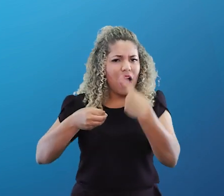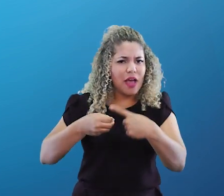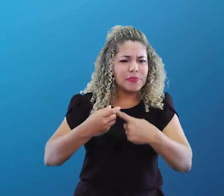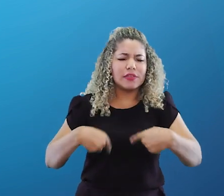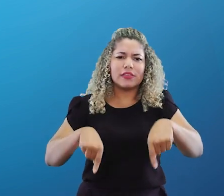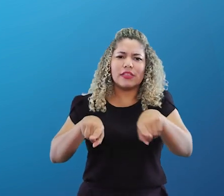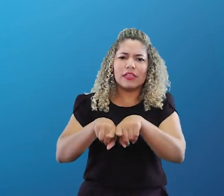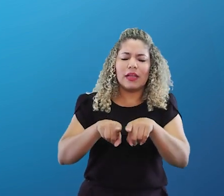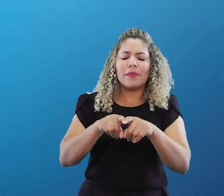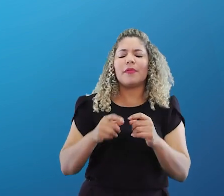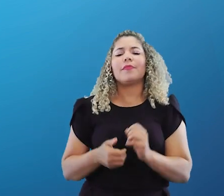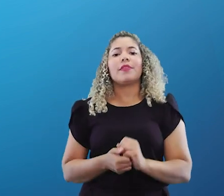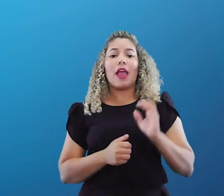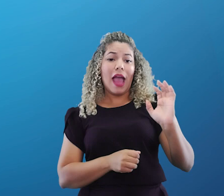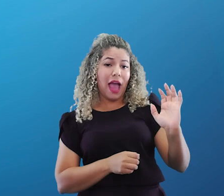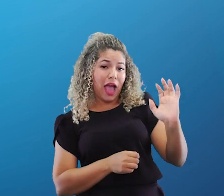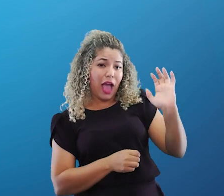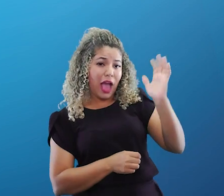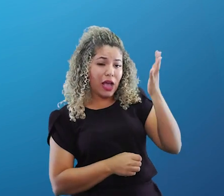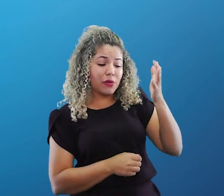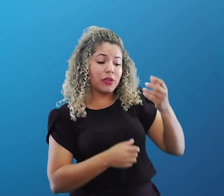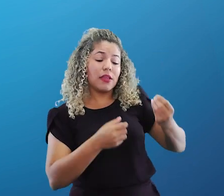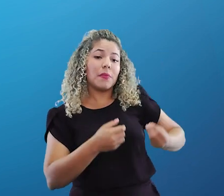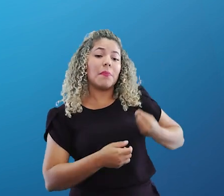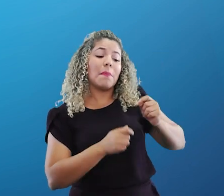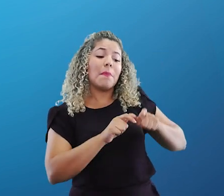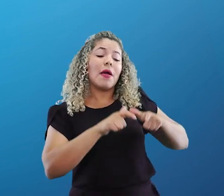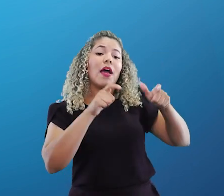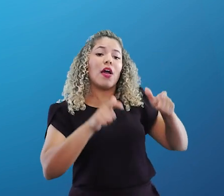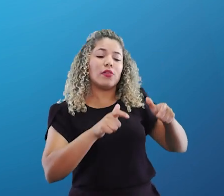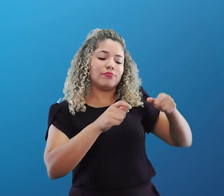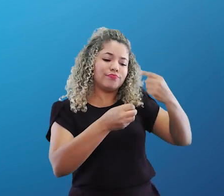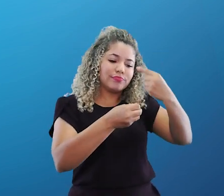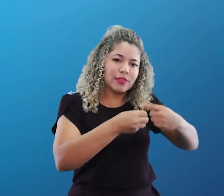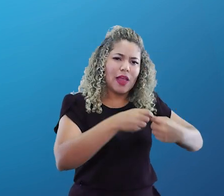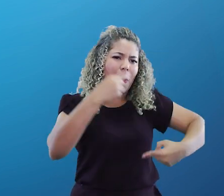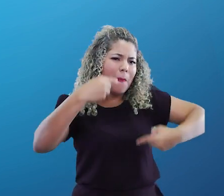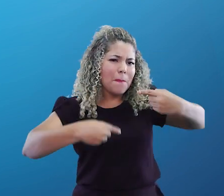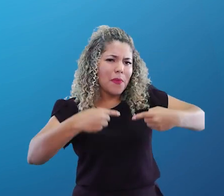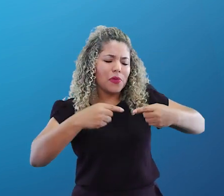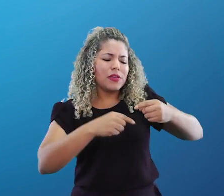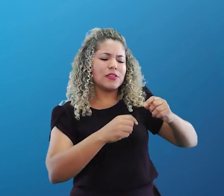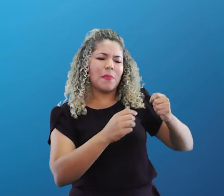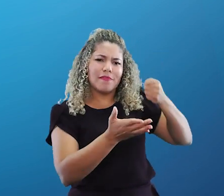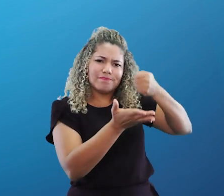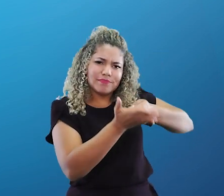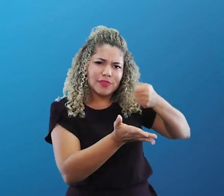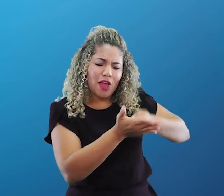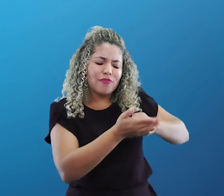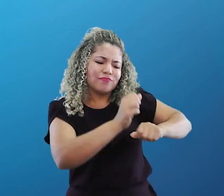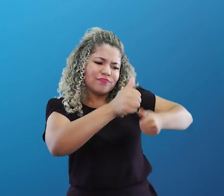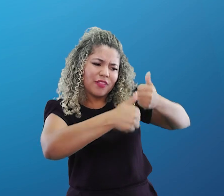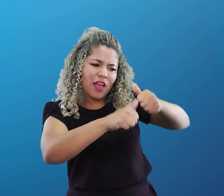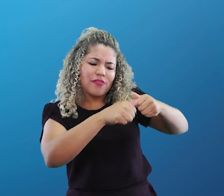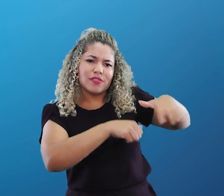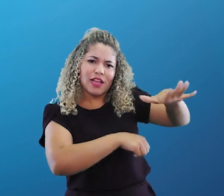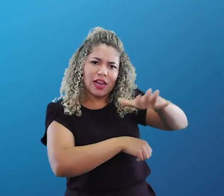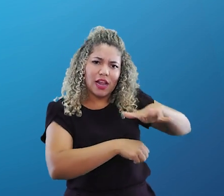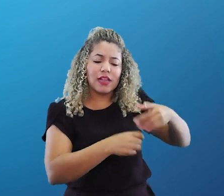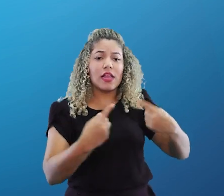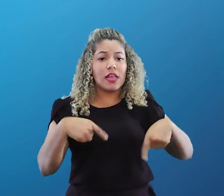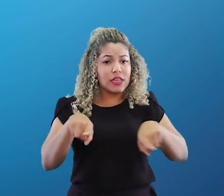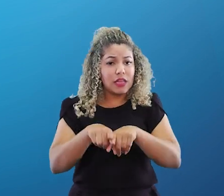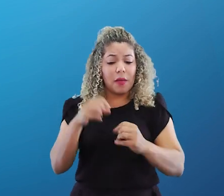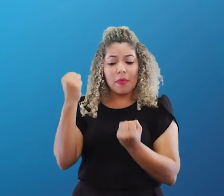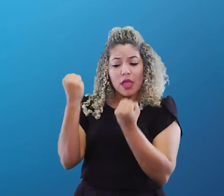como a inversão térmica acontece em polos urbanos, geralmente. Então, as políticas ambientais mais duras de fiscalização. As indústrias